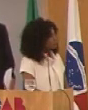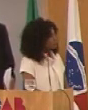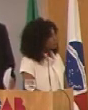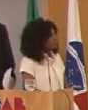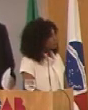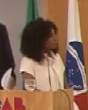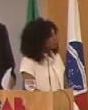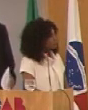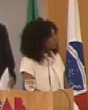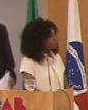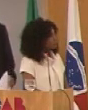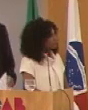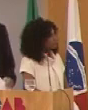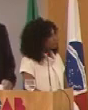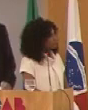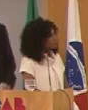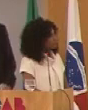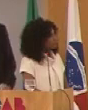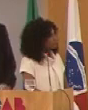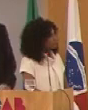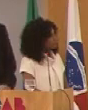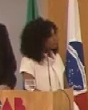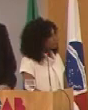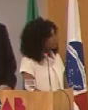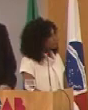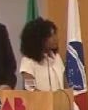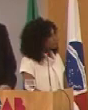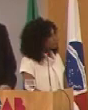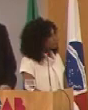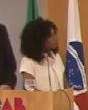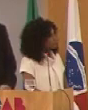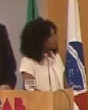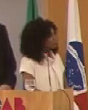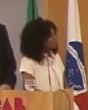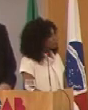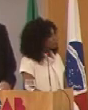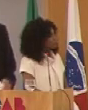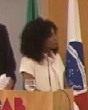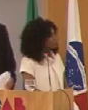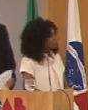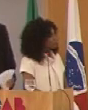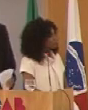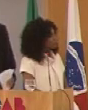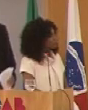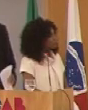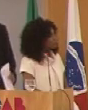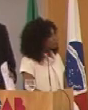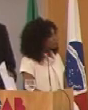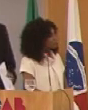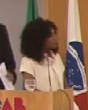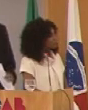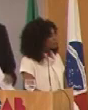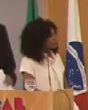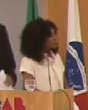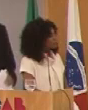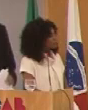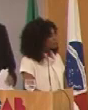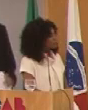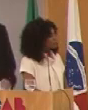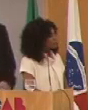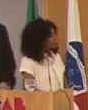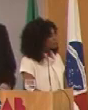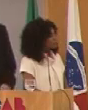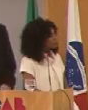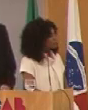humanos no Brasil, faz a relação entre a Declaração Universal dos Direitos Humanos e a Bíblia. A prática